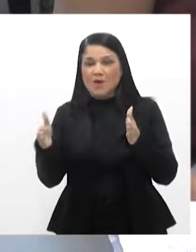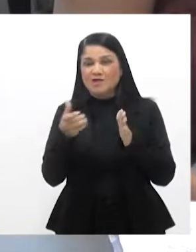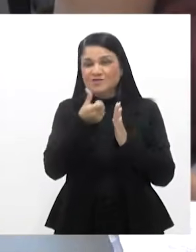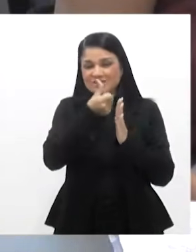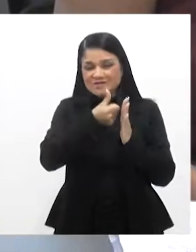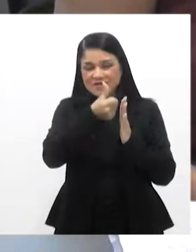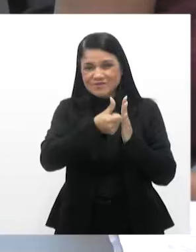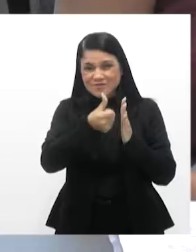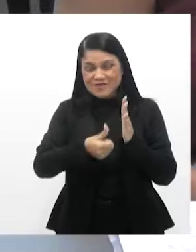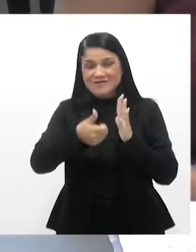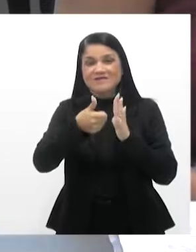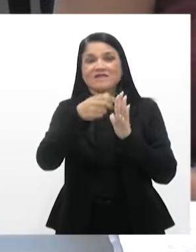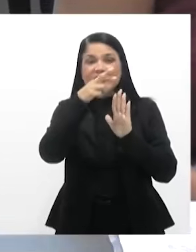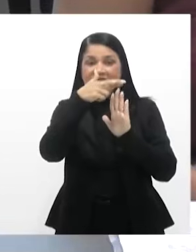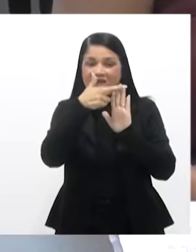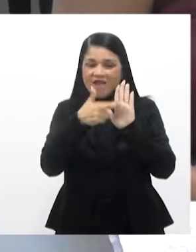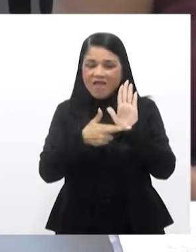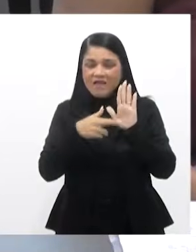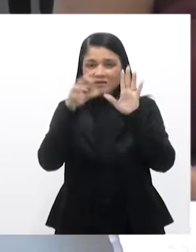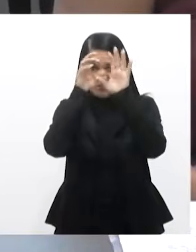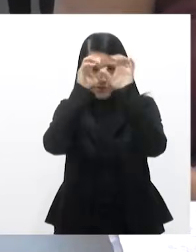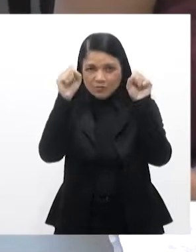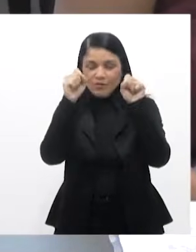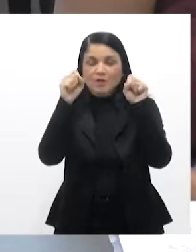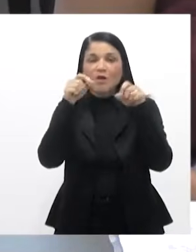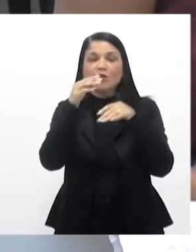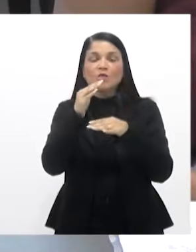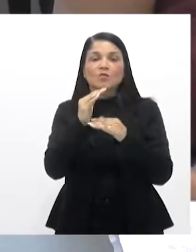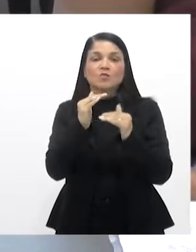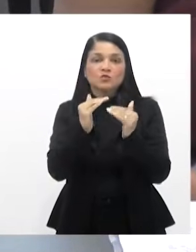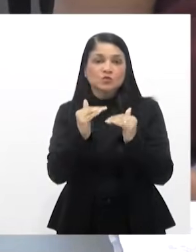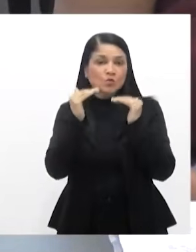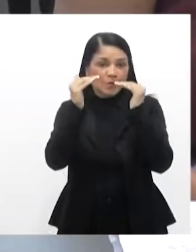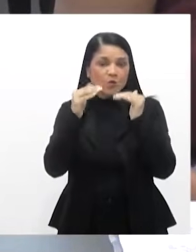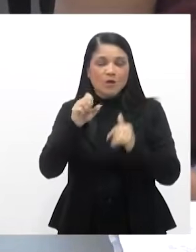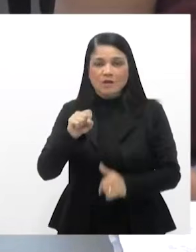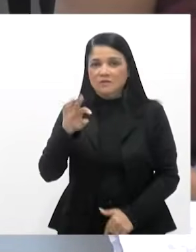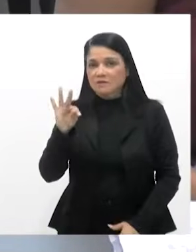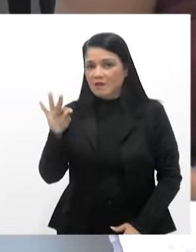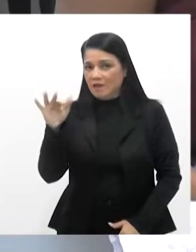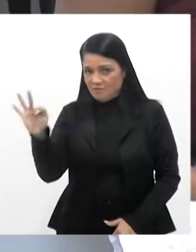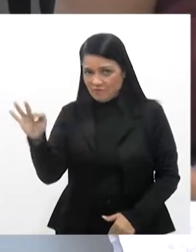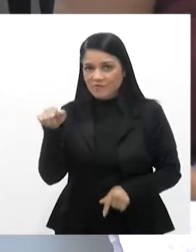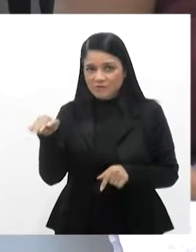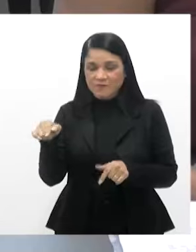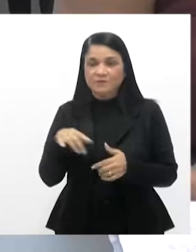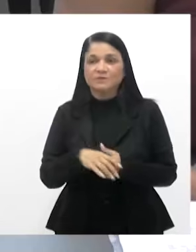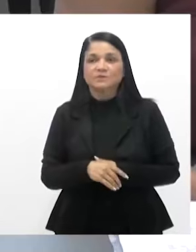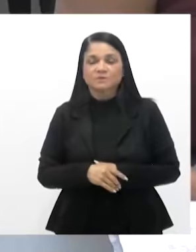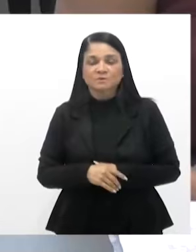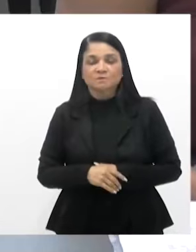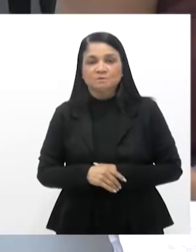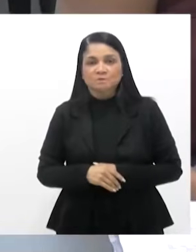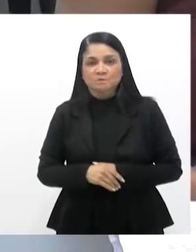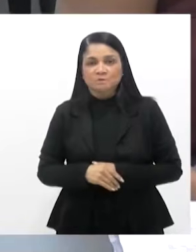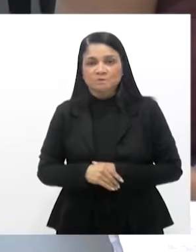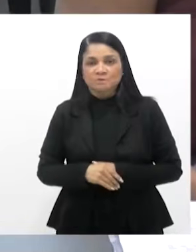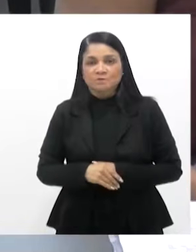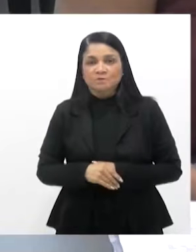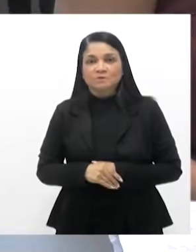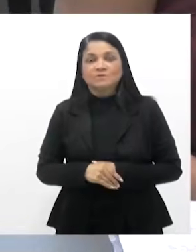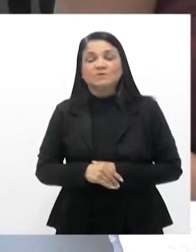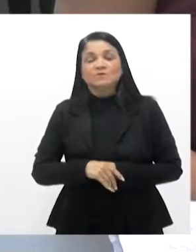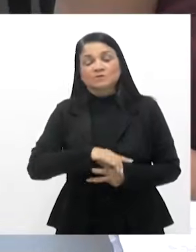porque é a regra do Tribunal Superior Eleitoral e da lei eleitoral. Perfeito. Aí é a legislação eleitoral. Isso. Lá um